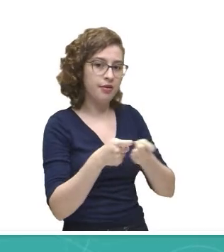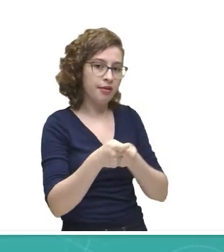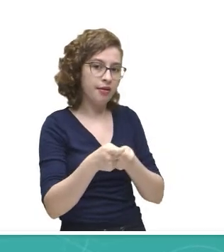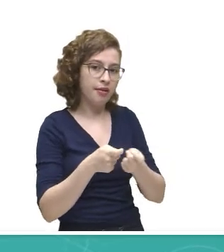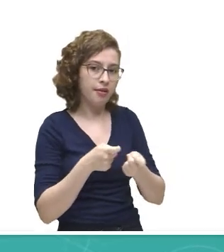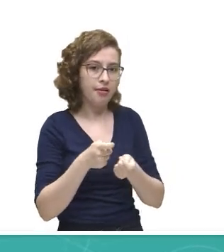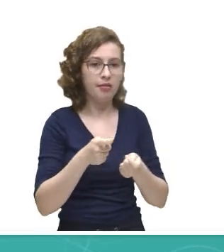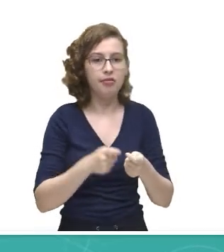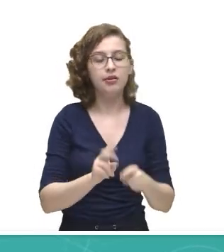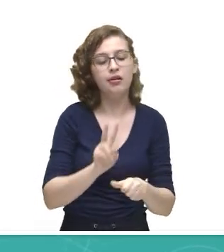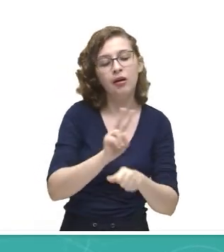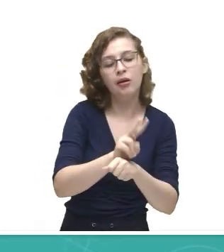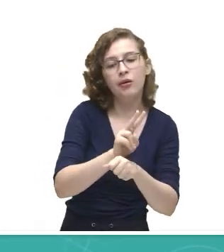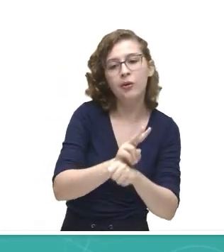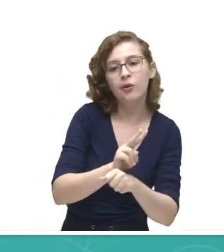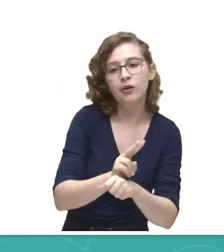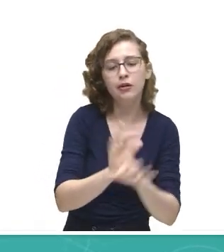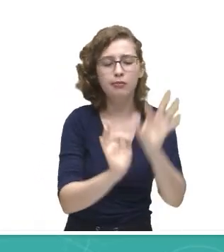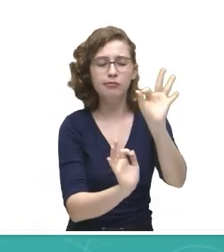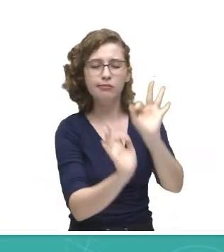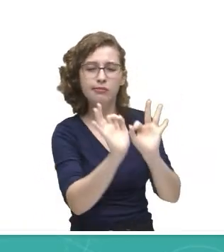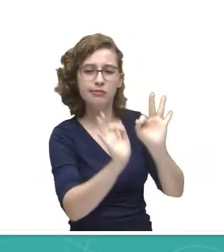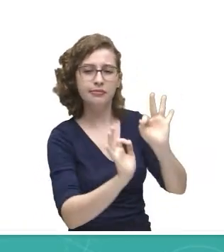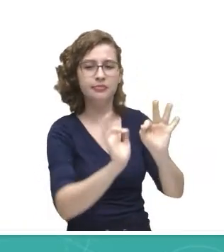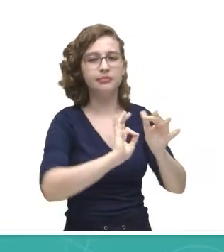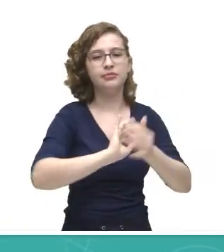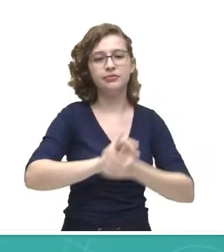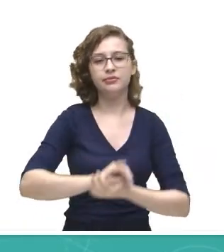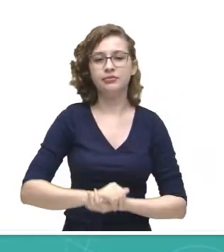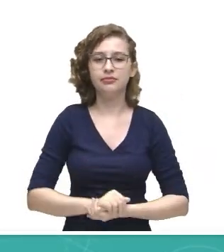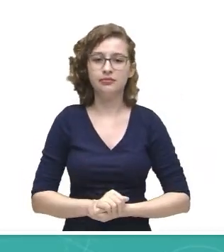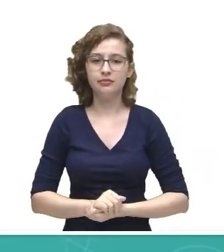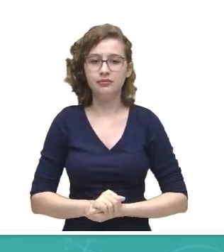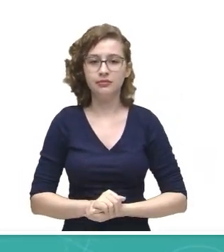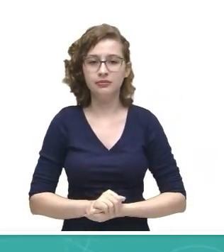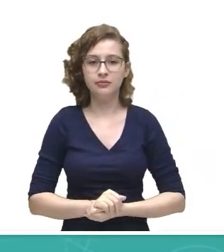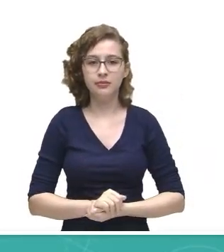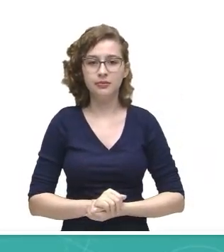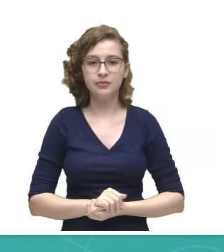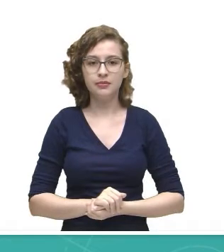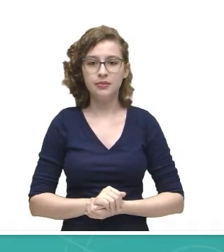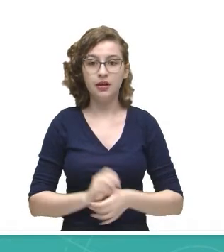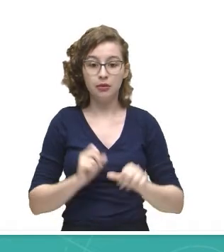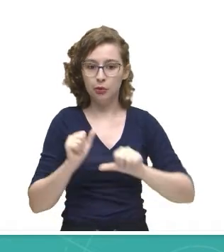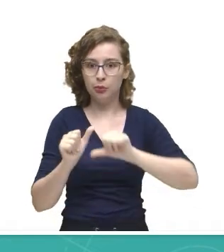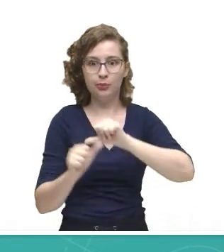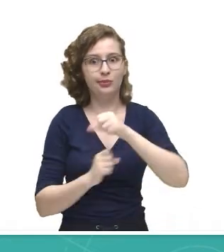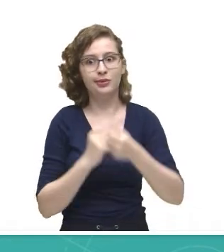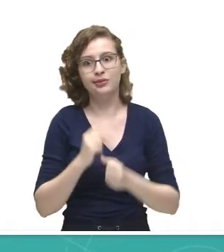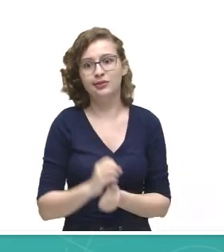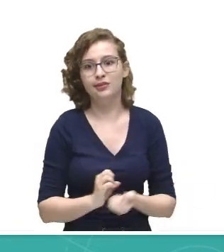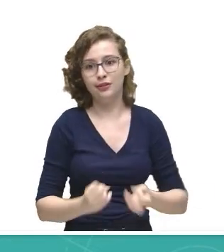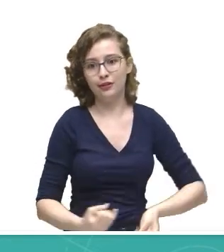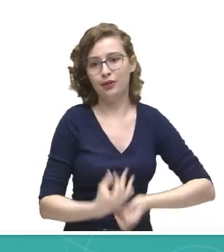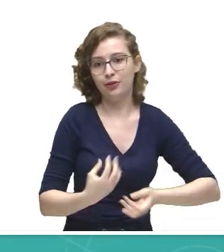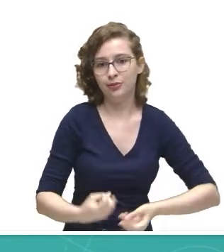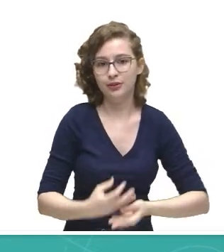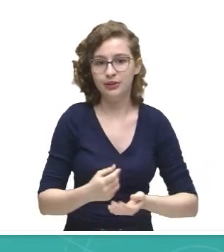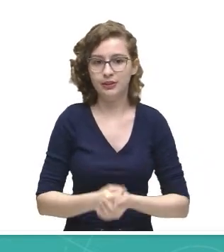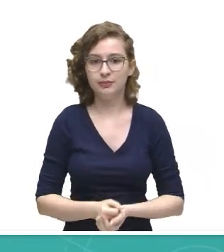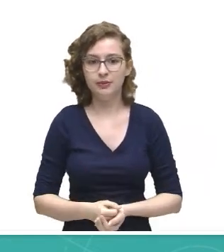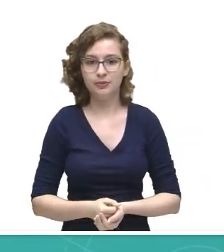e cuidando do seu funcionamento. E isso, né, vai mudar totalmente o modo de produção. A noção